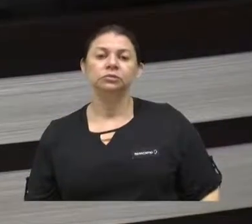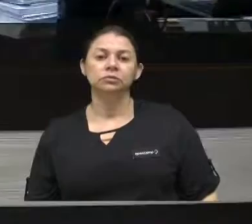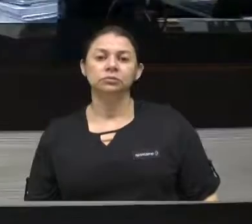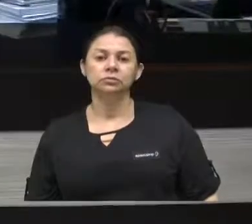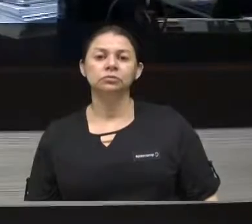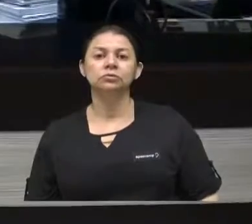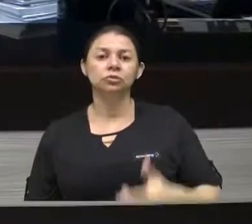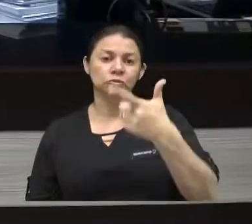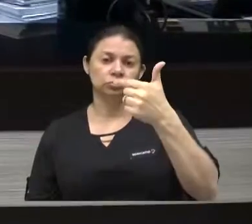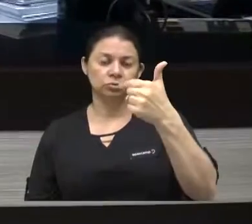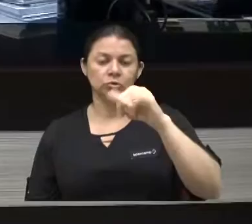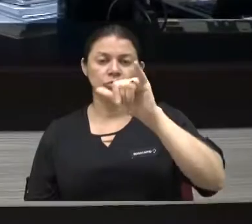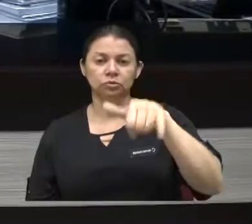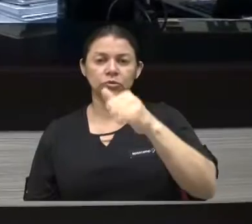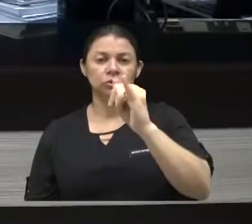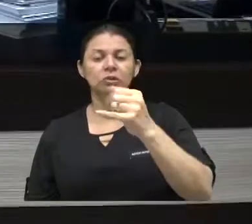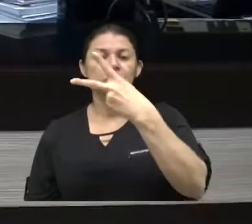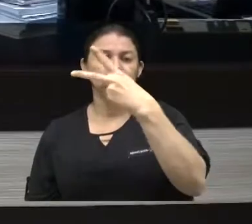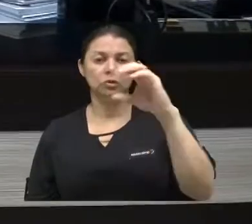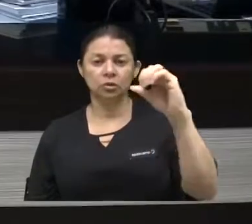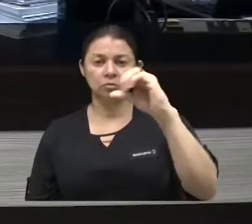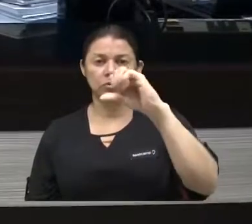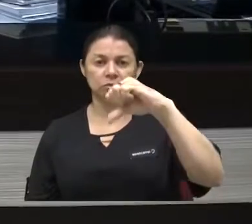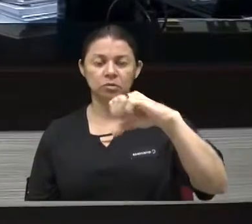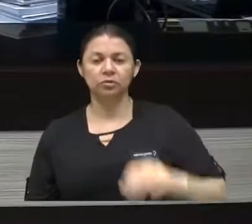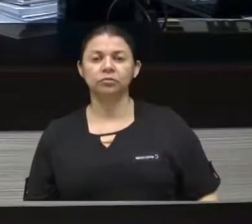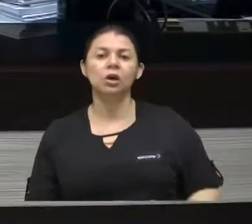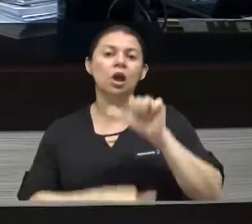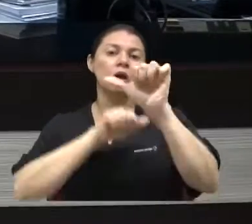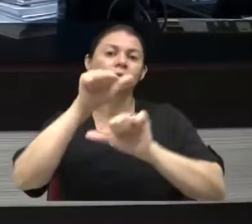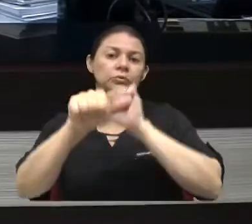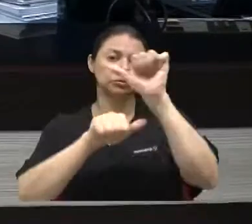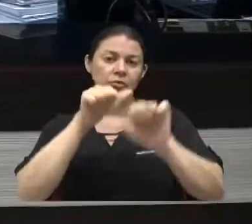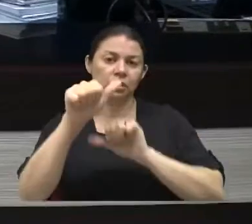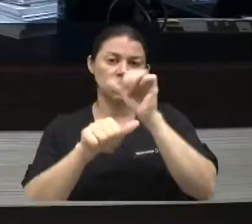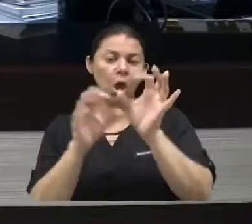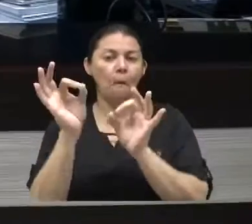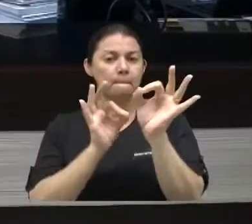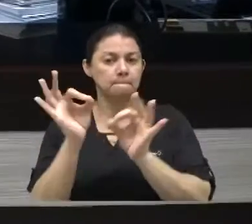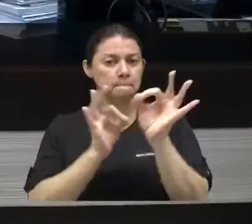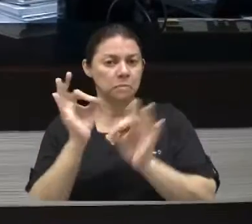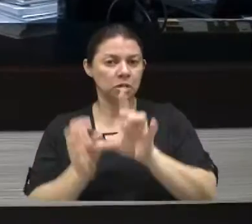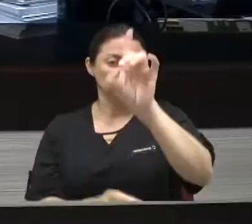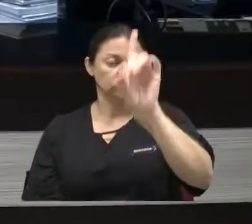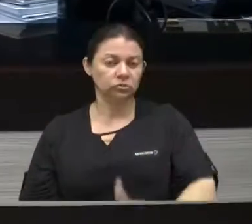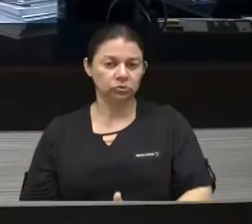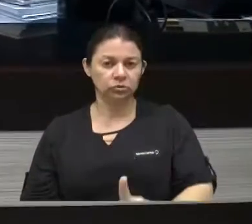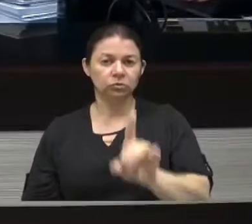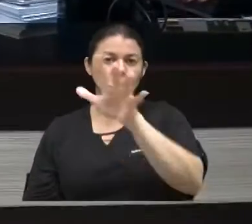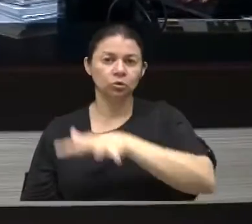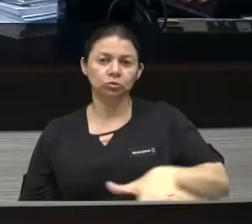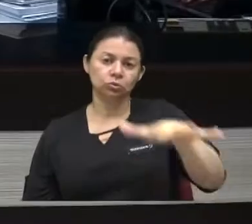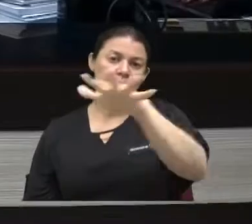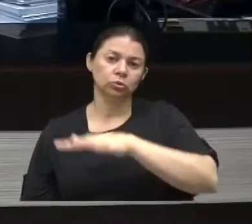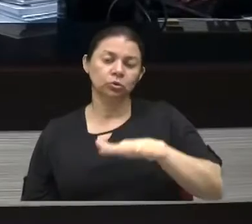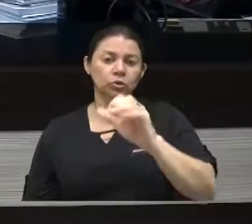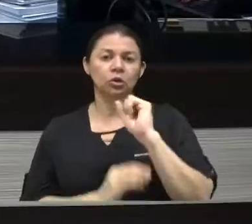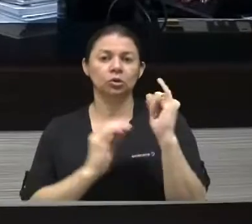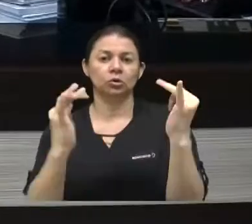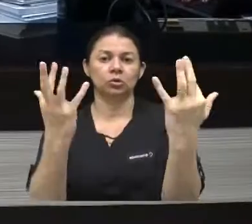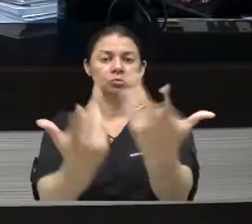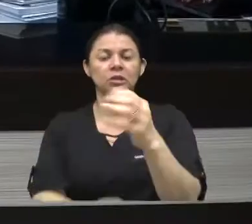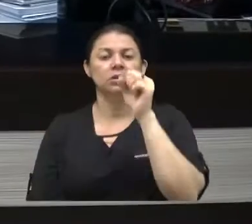de 2009, e suas alterações, que dispõe sobre o Plano Diretor Territorial Ambiental do município de Limeira e da